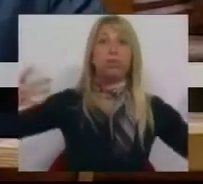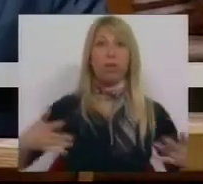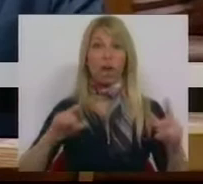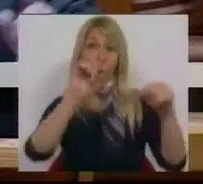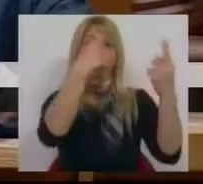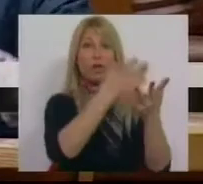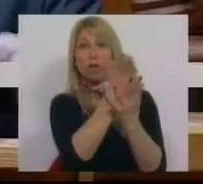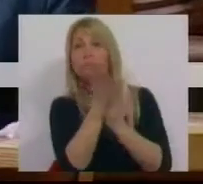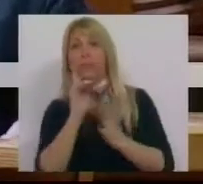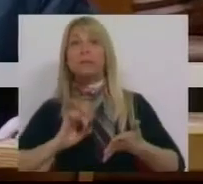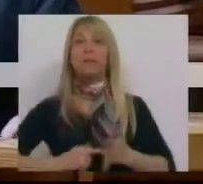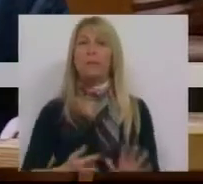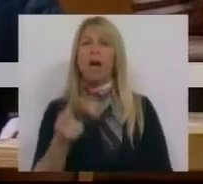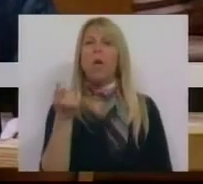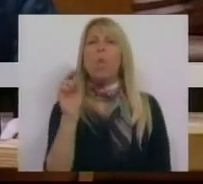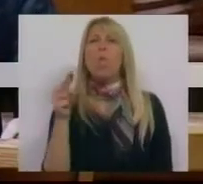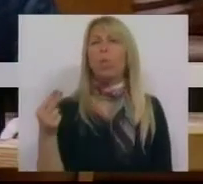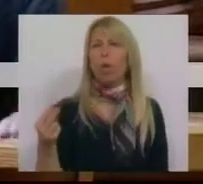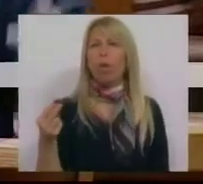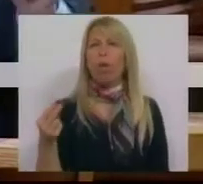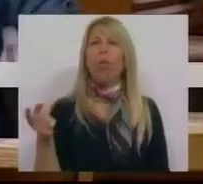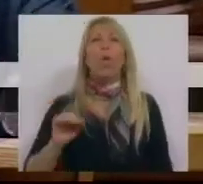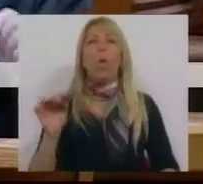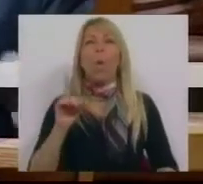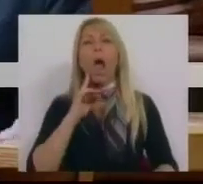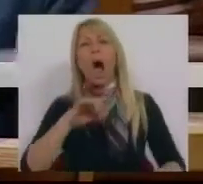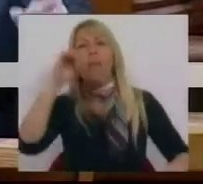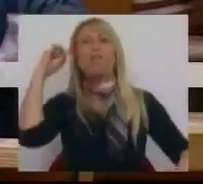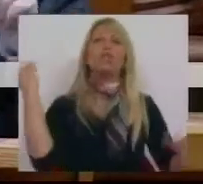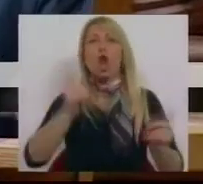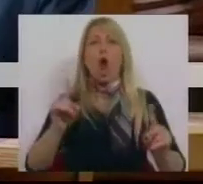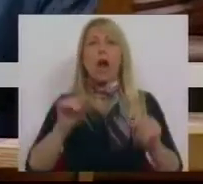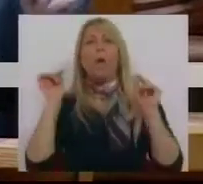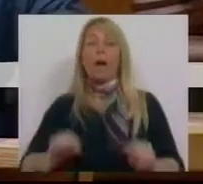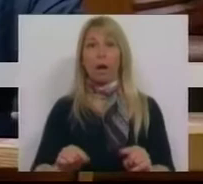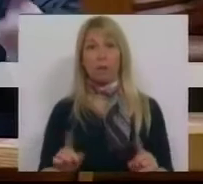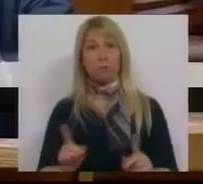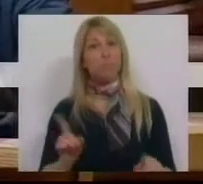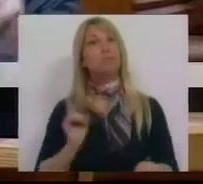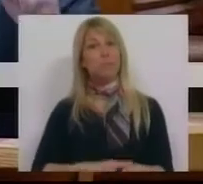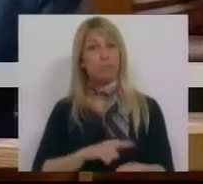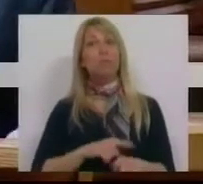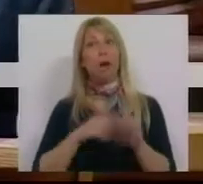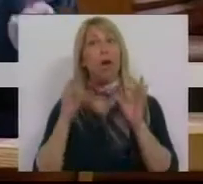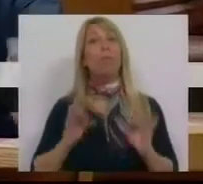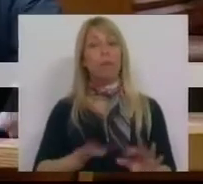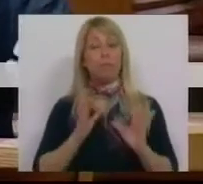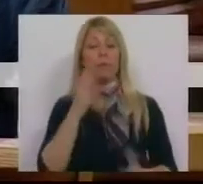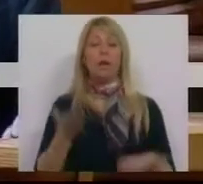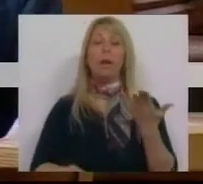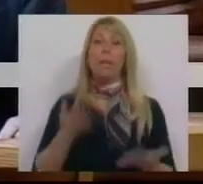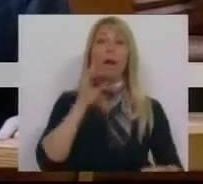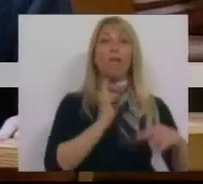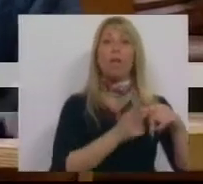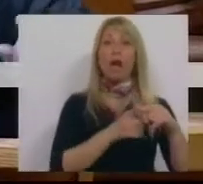O euro não é a qualquer custo. Há um momento em que tem que se fazer o balanço das vantagens e das desvantagens para o